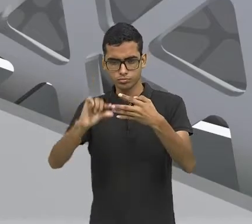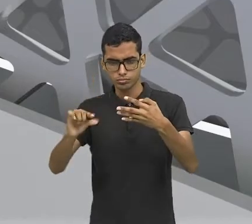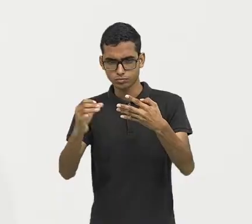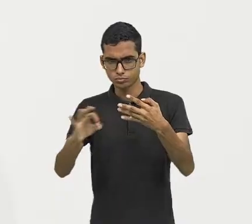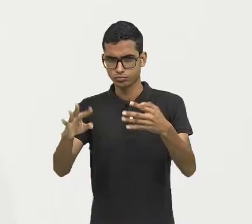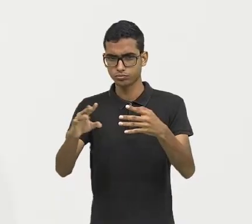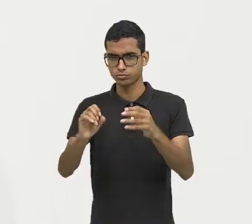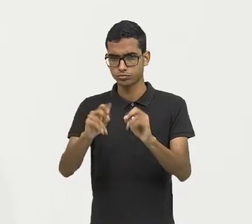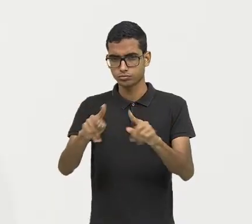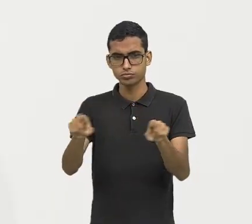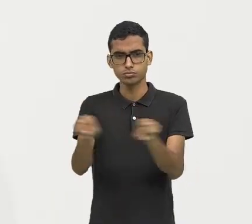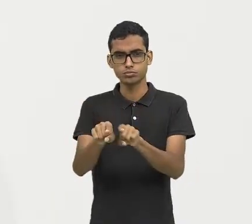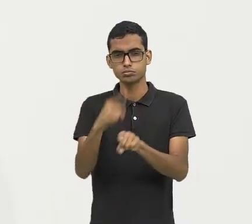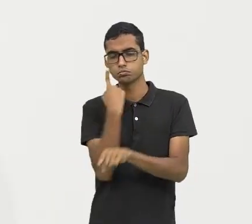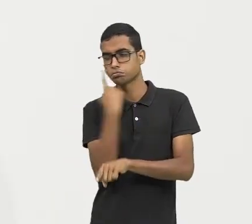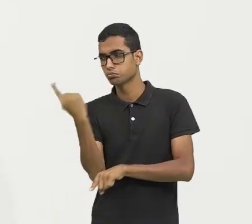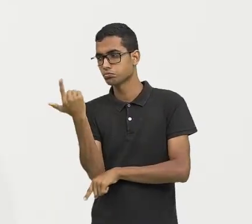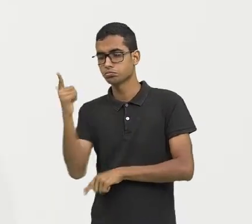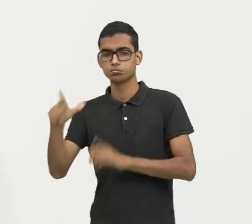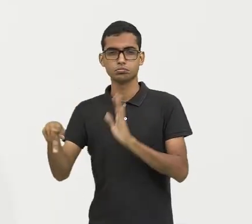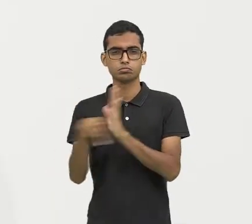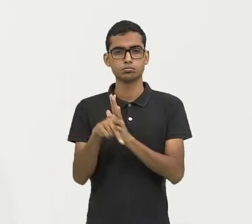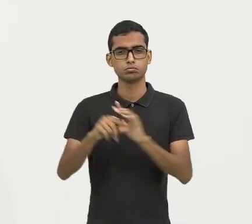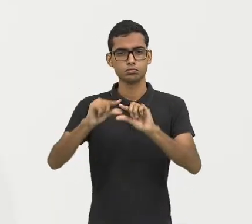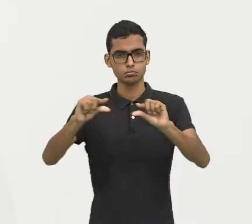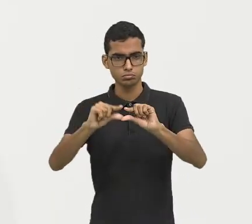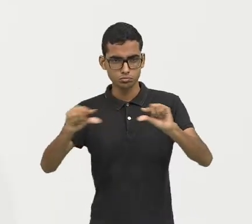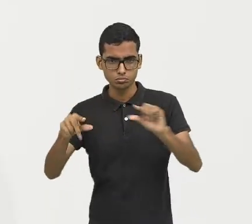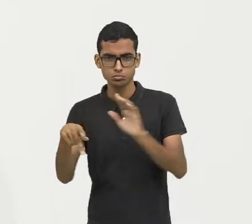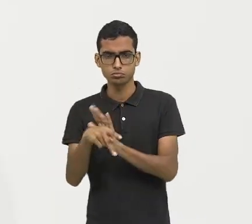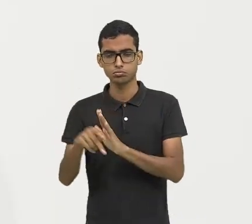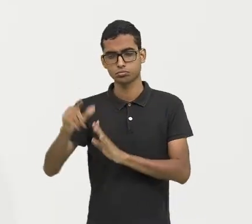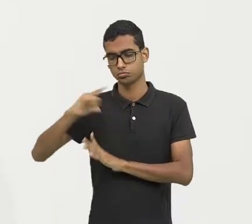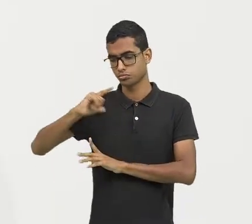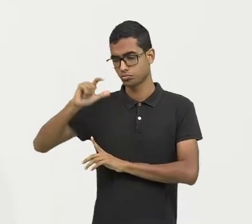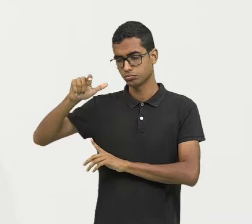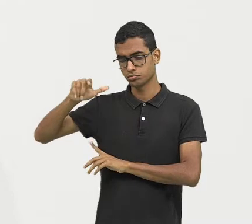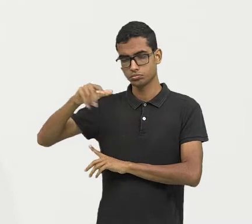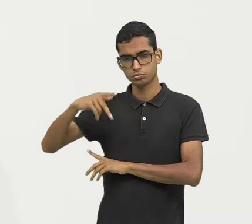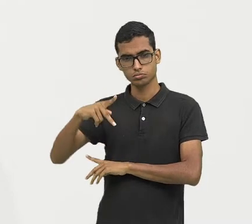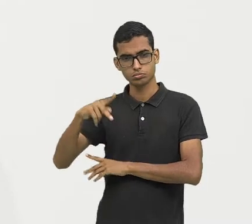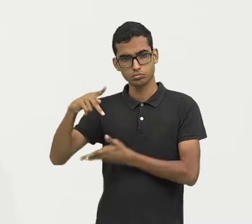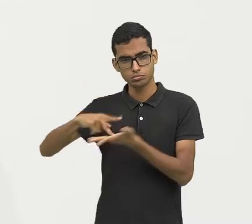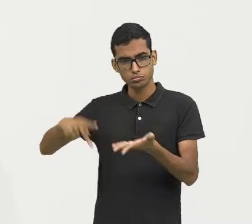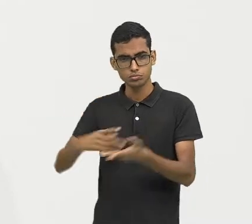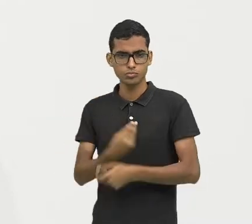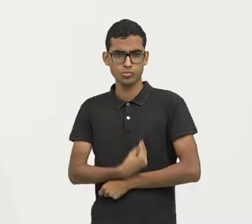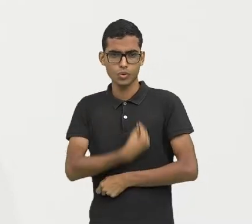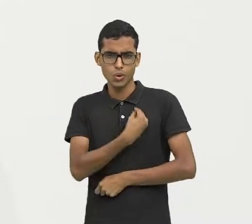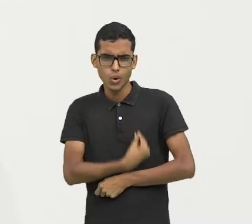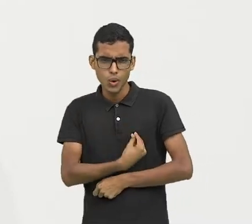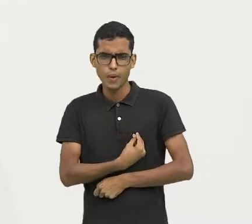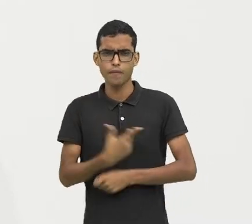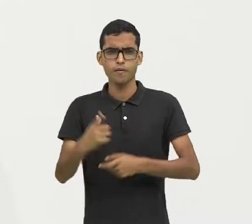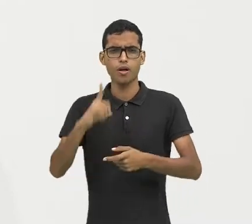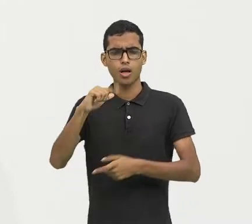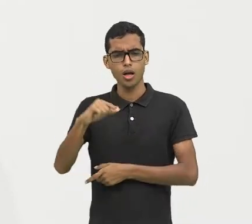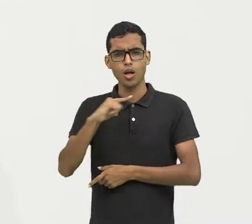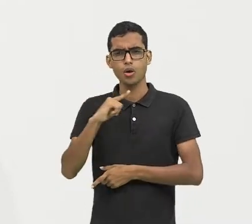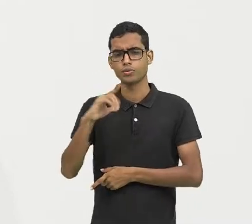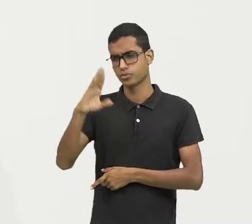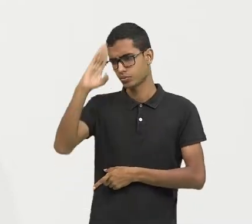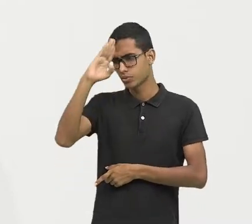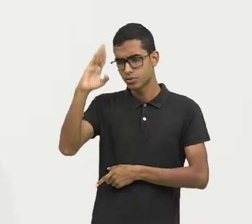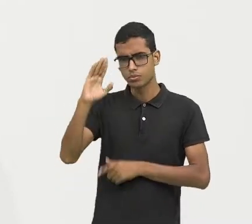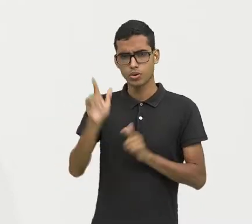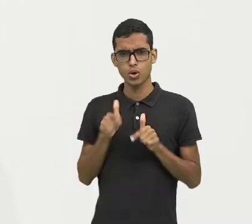vamos observar algumas orações que compõem o nosso poema. Observe, a vida é um dos deveres. Perceba